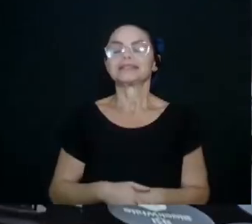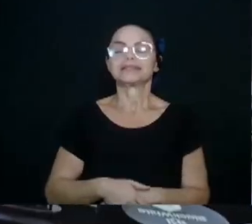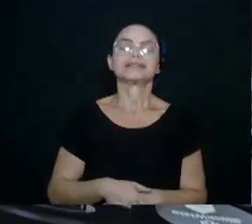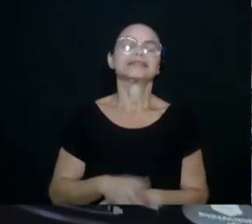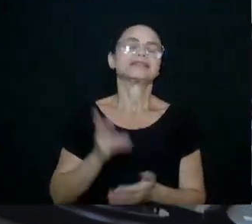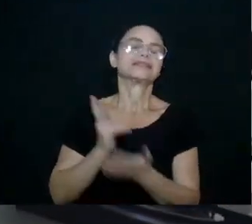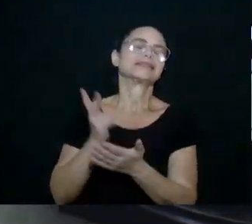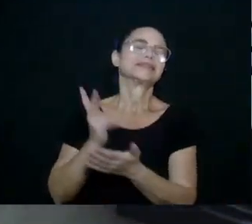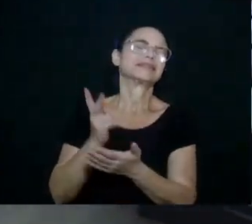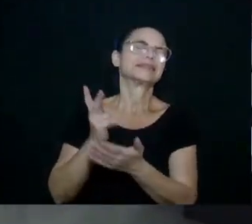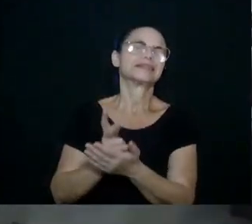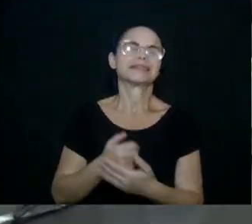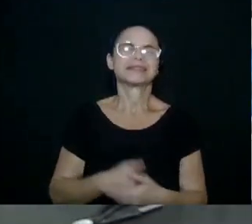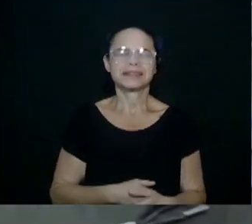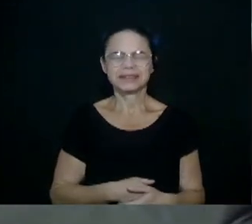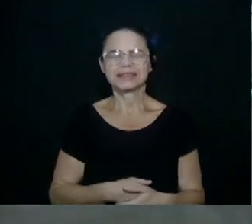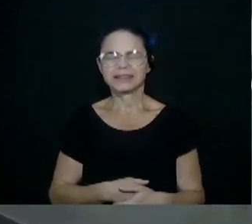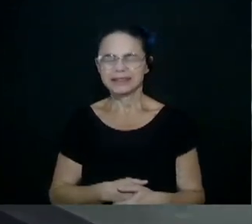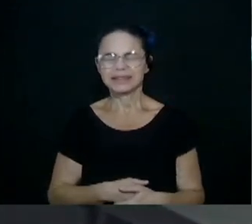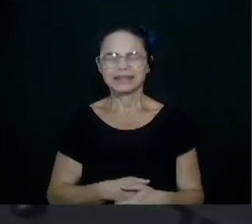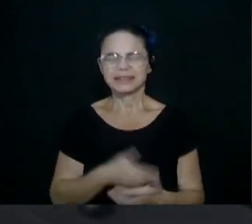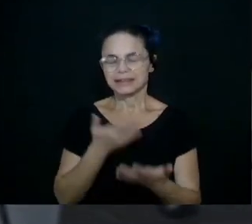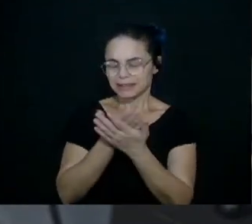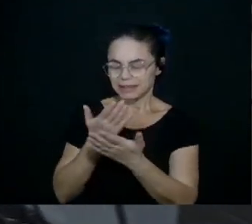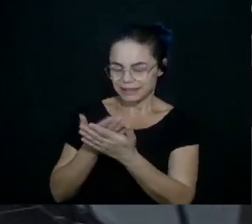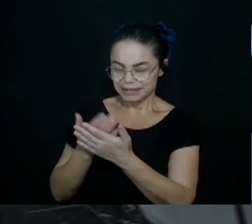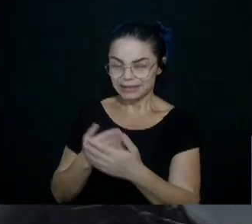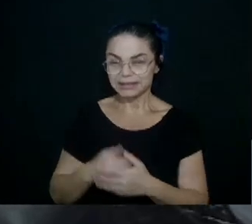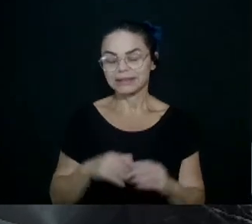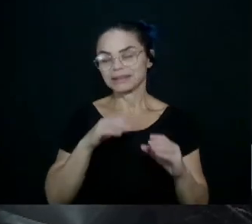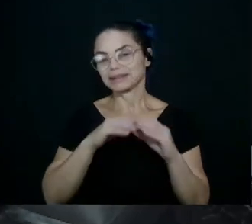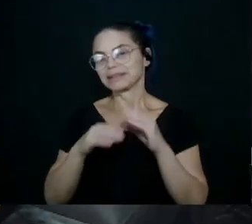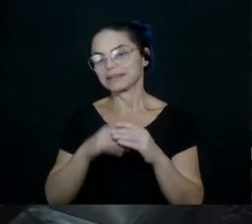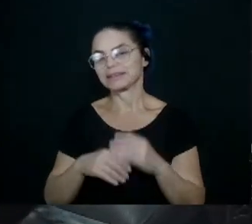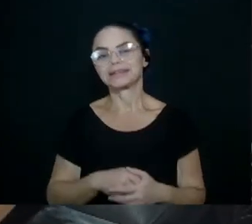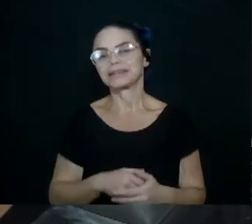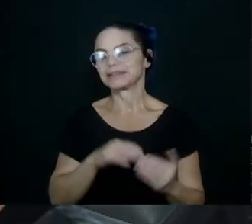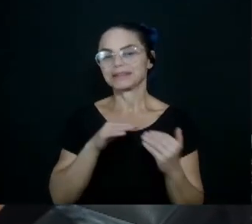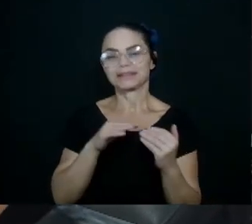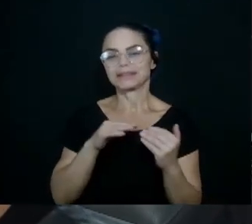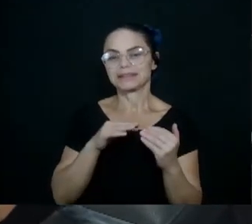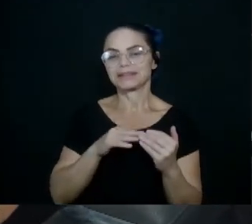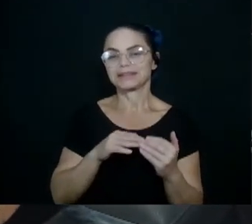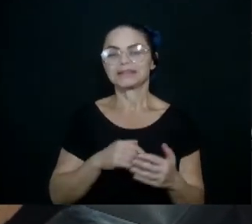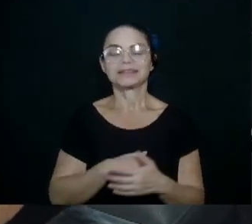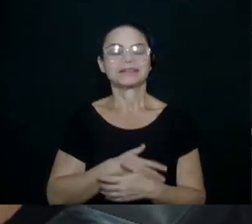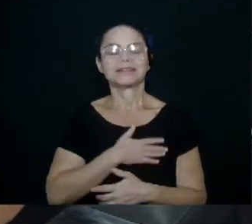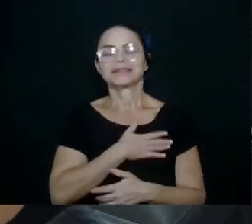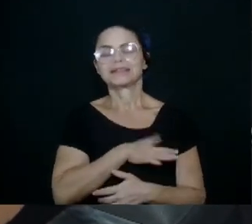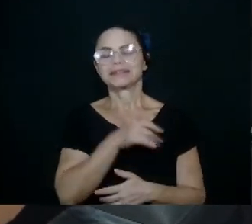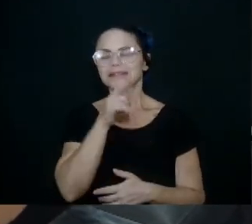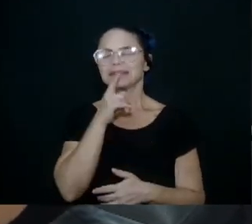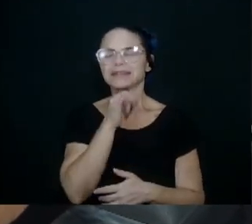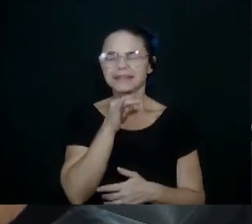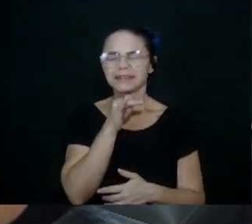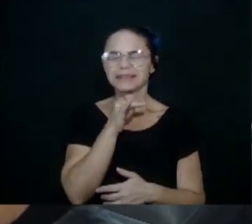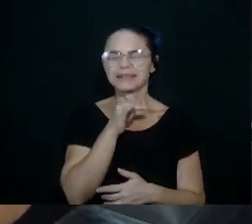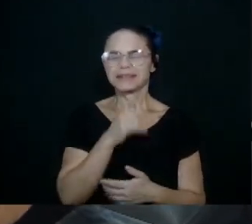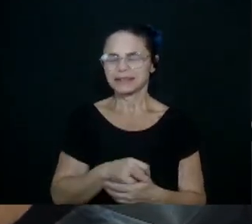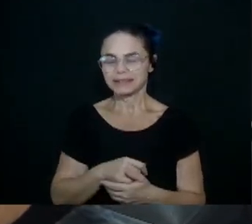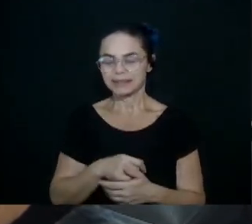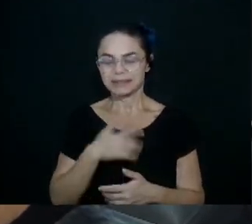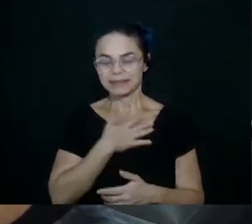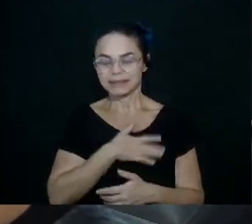concurso público. Vai estudar, faz concurso público. Então ela não concordou muito de primeiro. O meu pai, por ter esse espírito empreendedor, ele já me deu